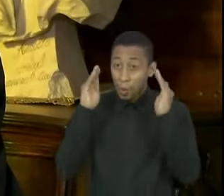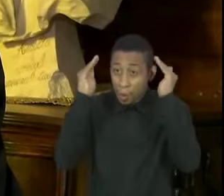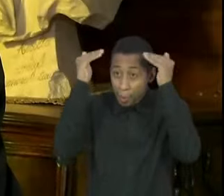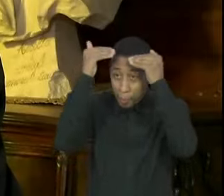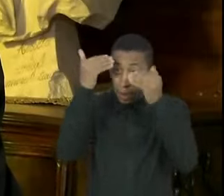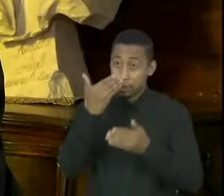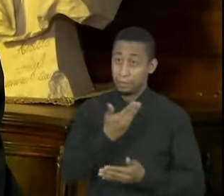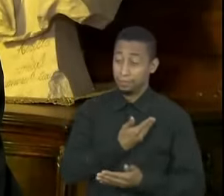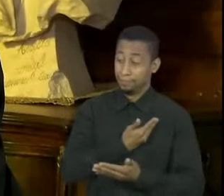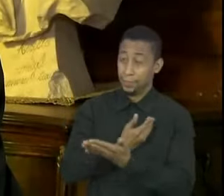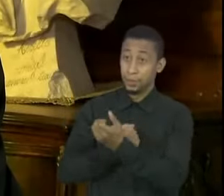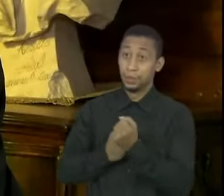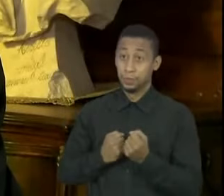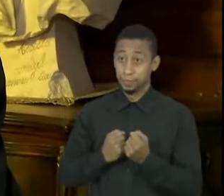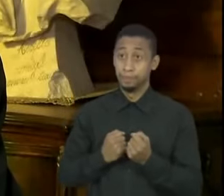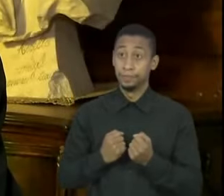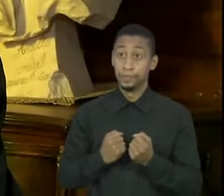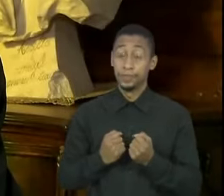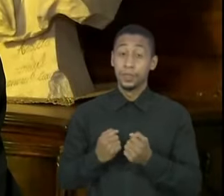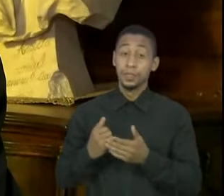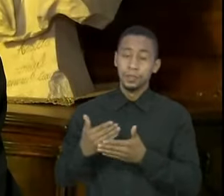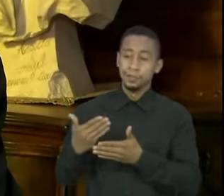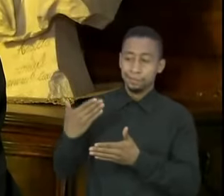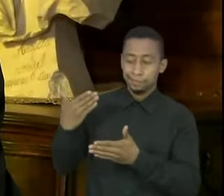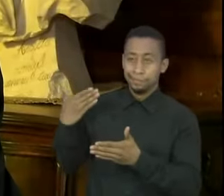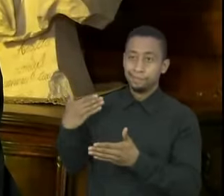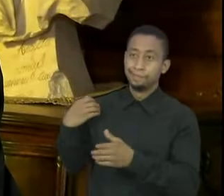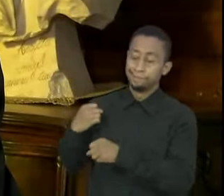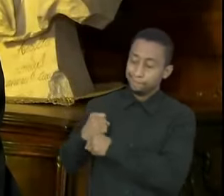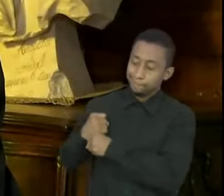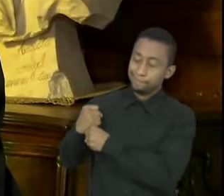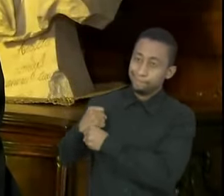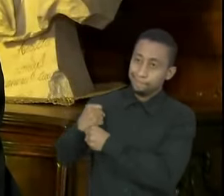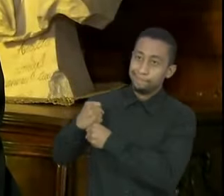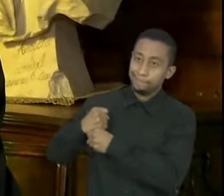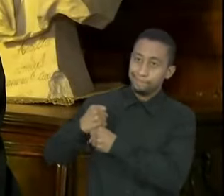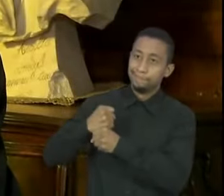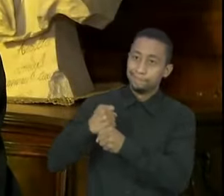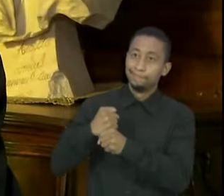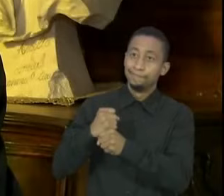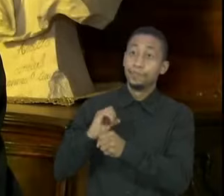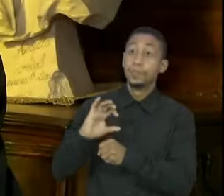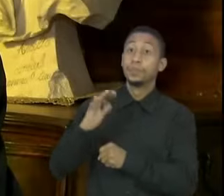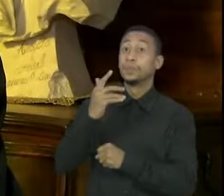e o que cresceu muito nesses últimos anos foi uma